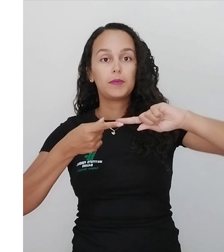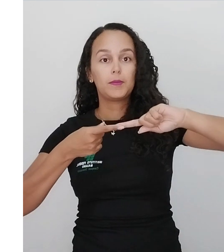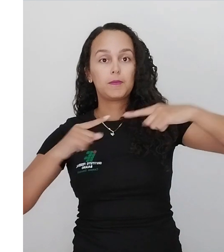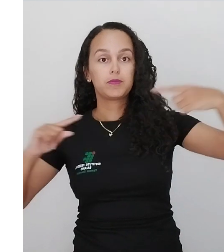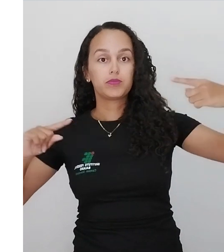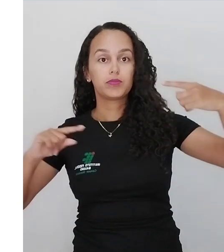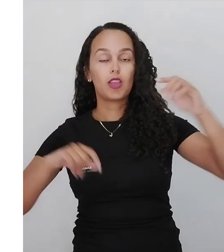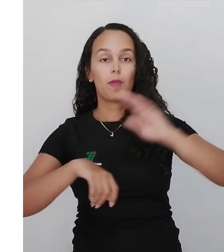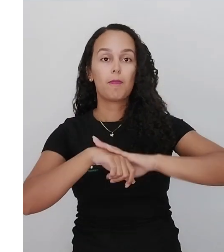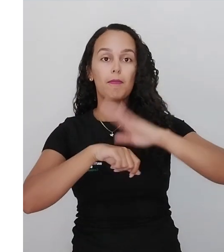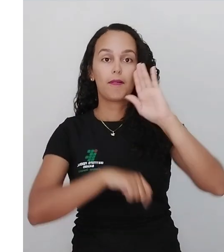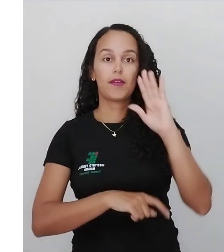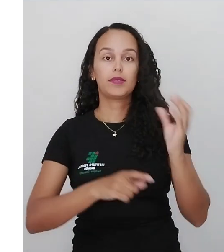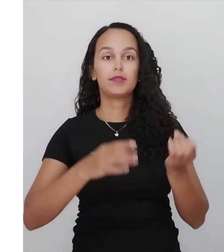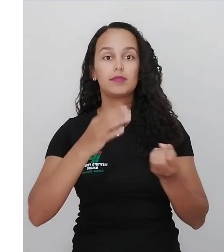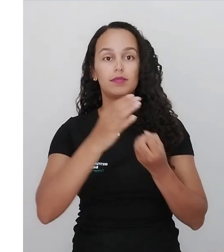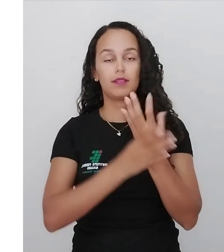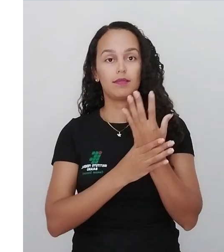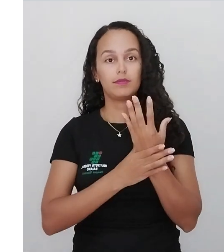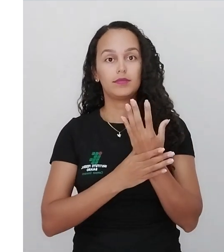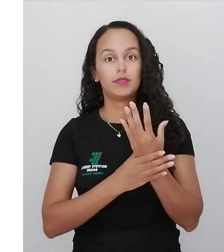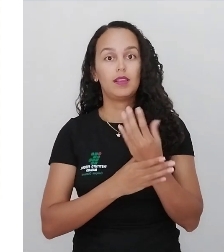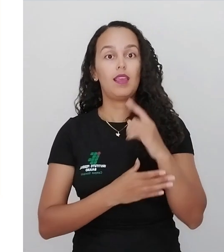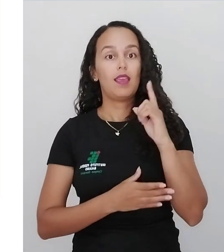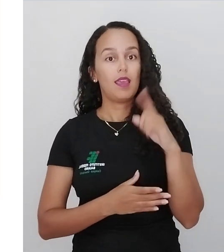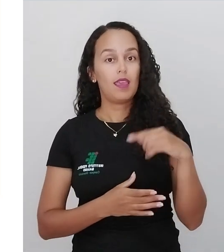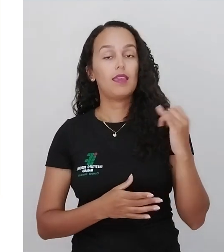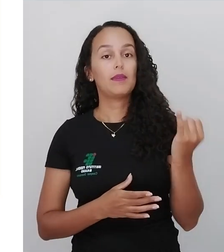para o processo de duplicação do próprio DNA.